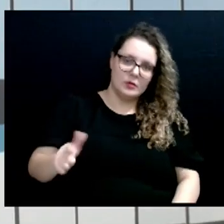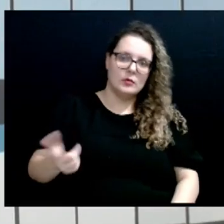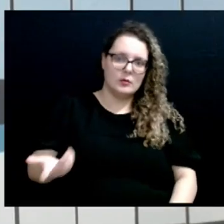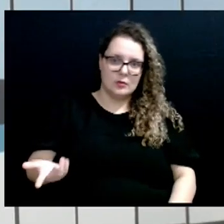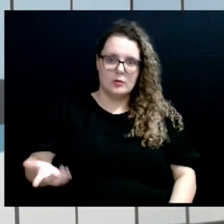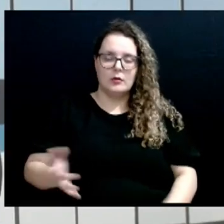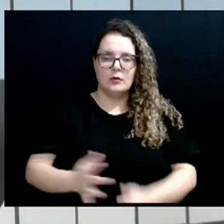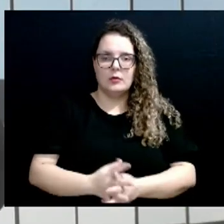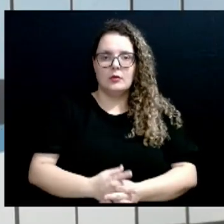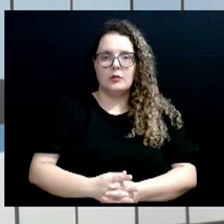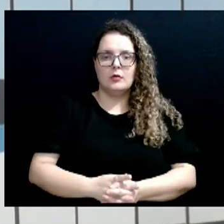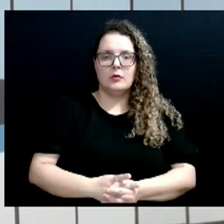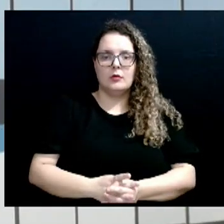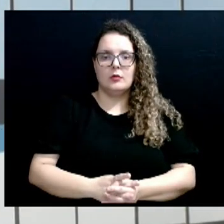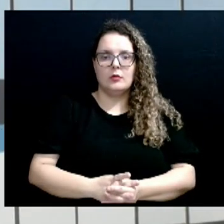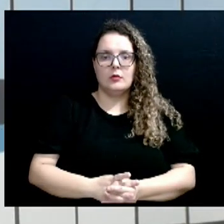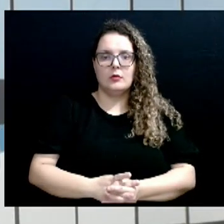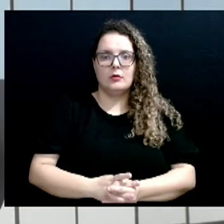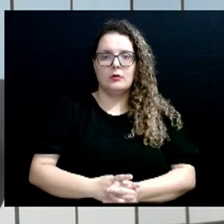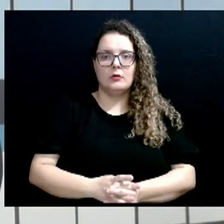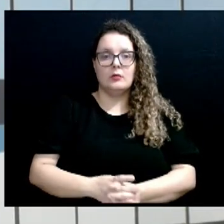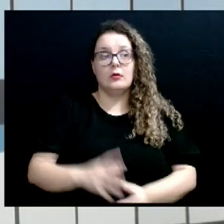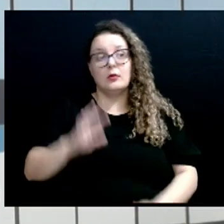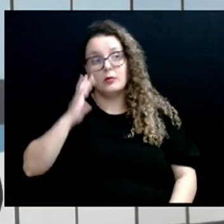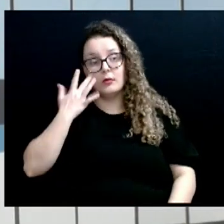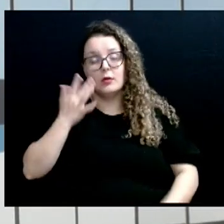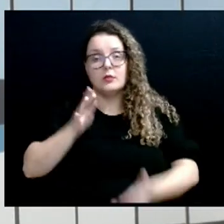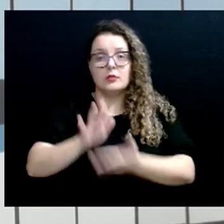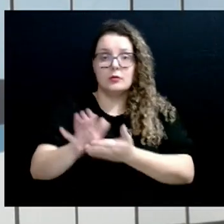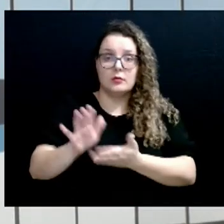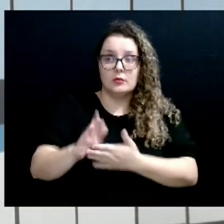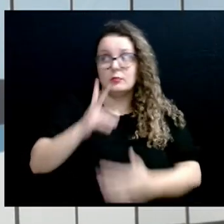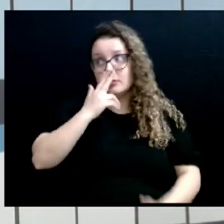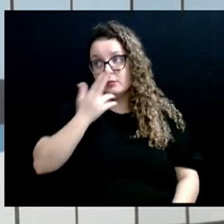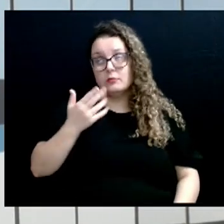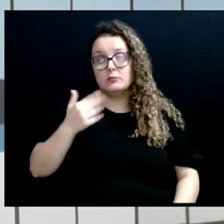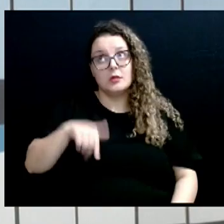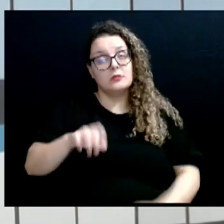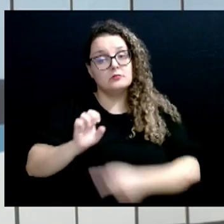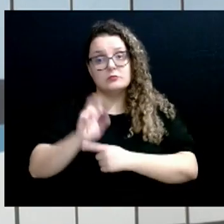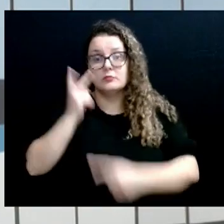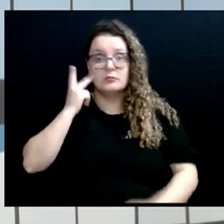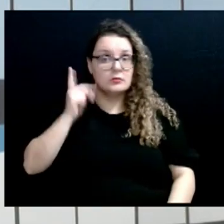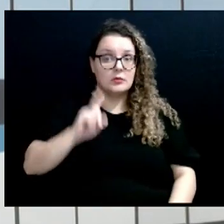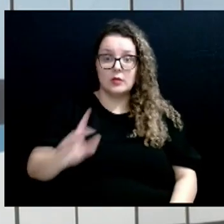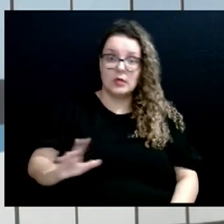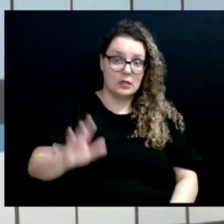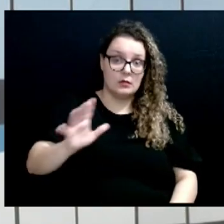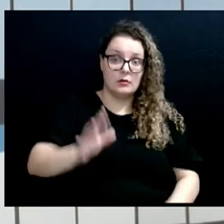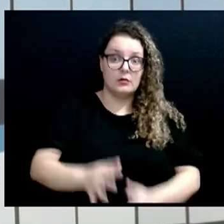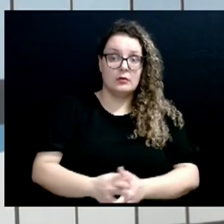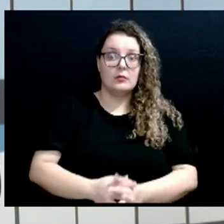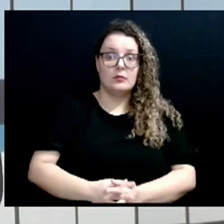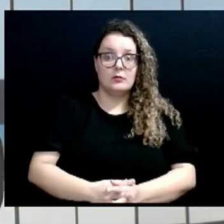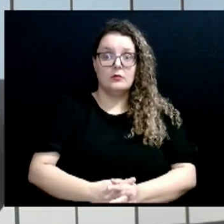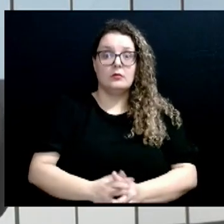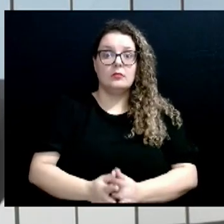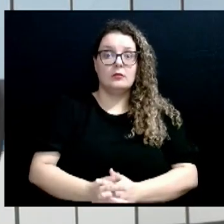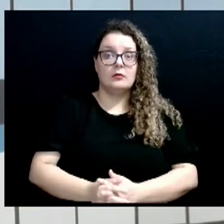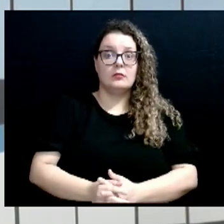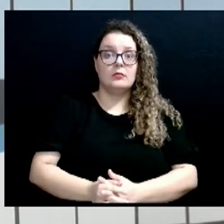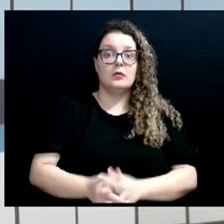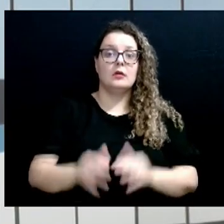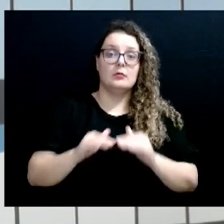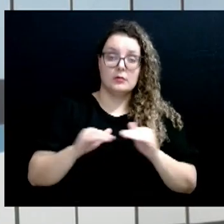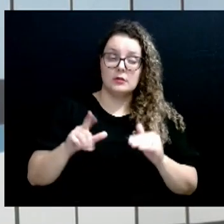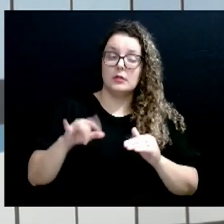parecido, embora eu acho que o custo aqui, por exemplo, no estado de São Paulo não é um custo alto, é um custo que trabalha-se bem ali na linha. Se você for no